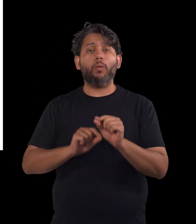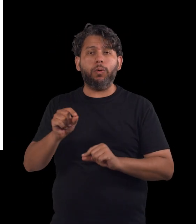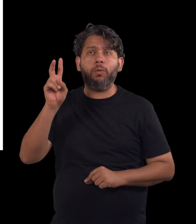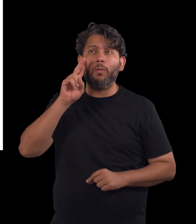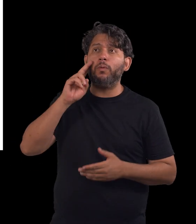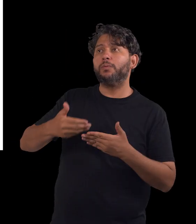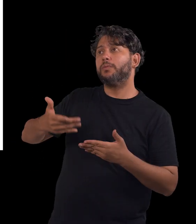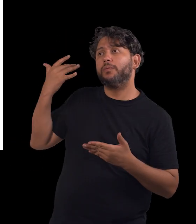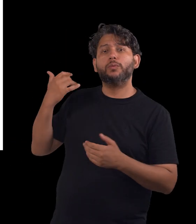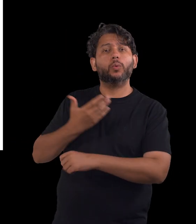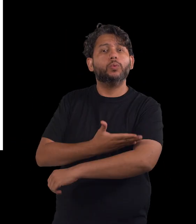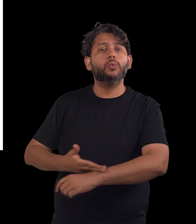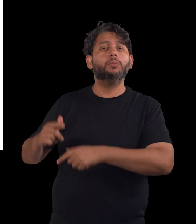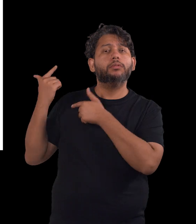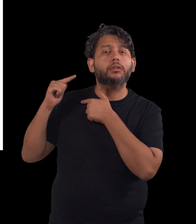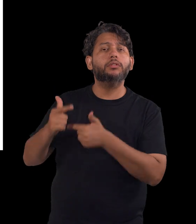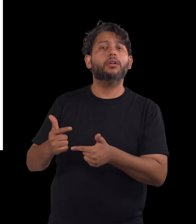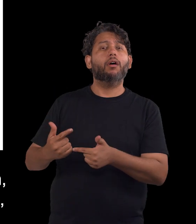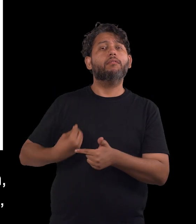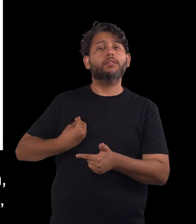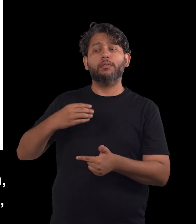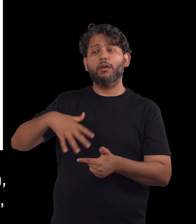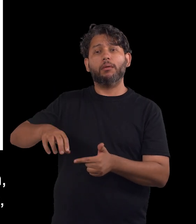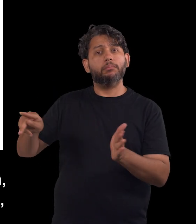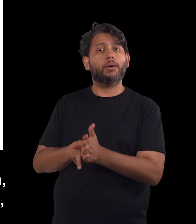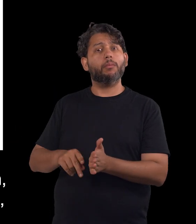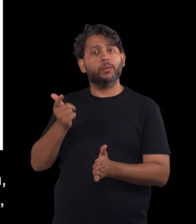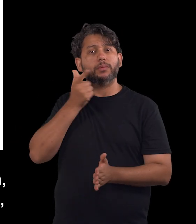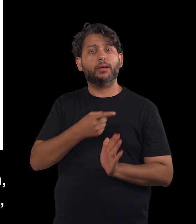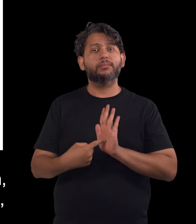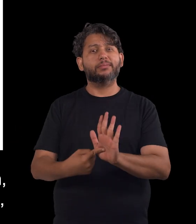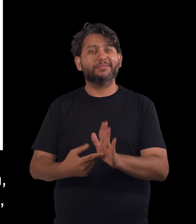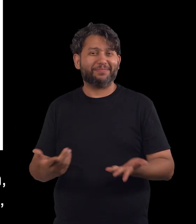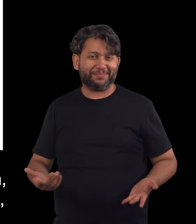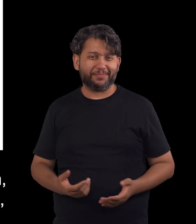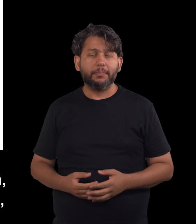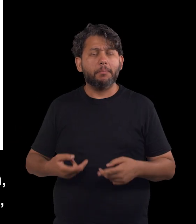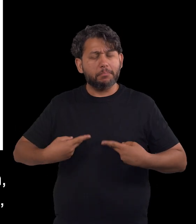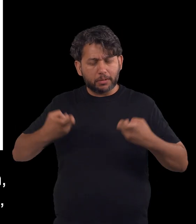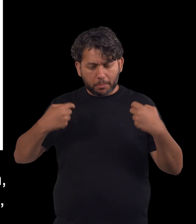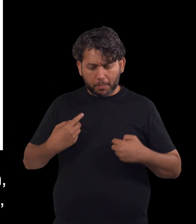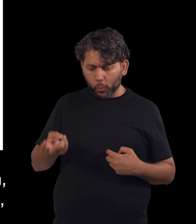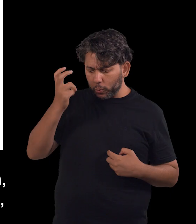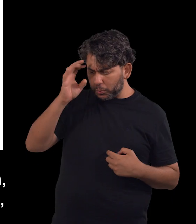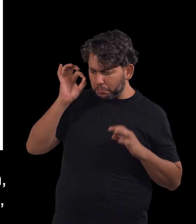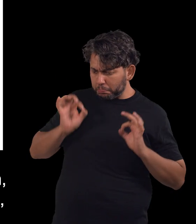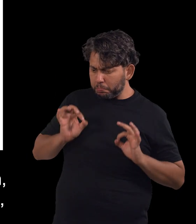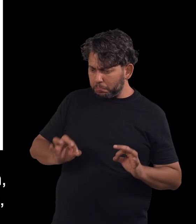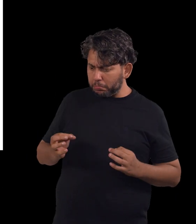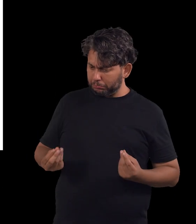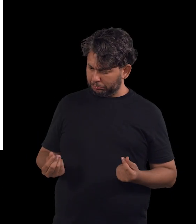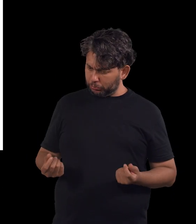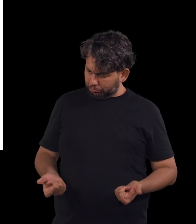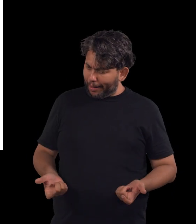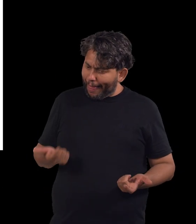estudantes resgatam memórias, hábitos e tradições presentes nos territórios em que vivem, percebendo que sua cultura é